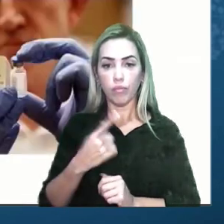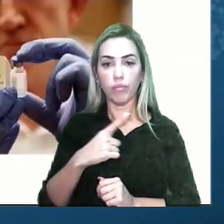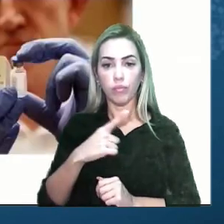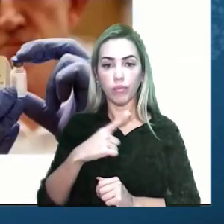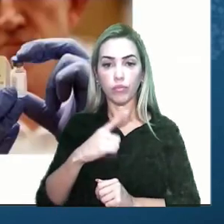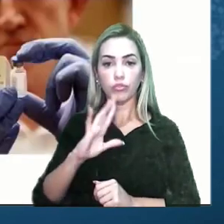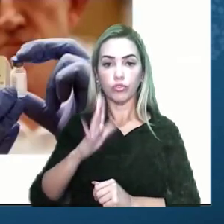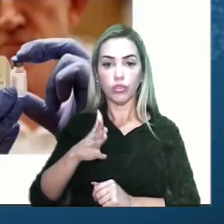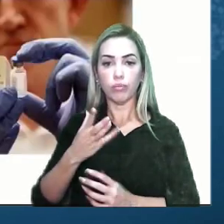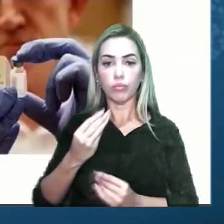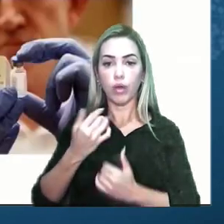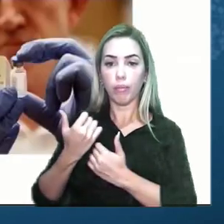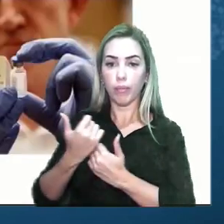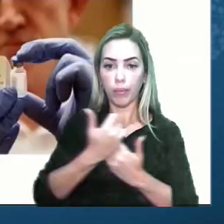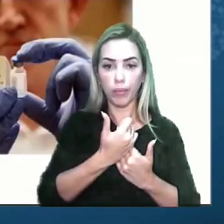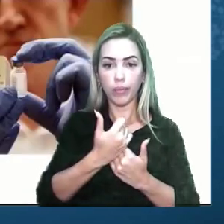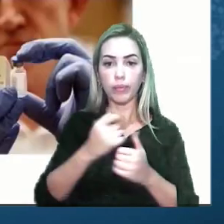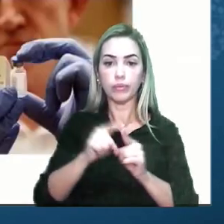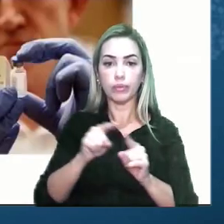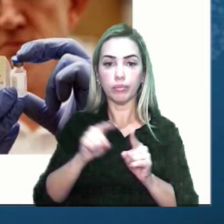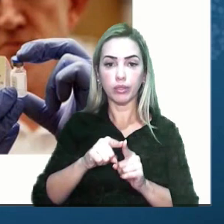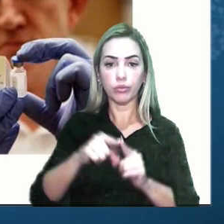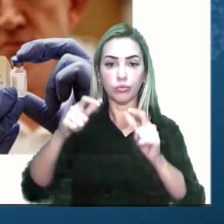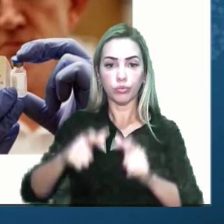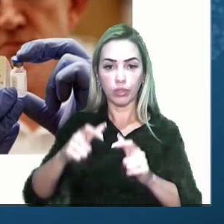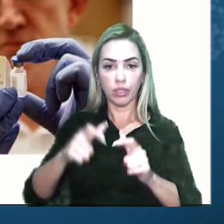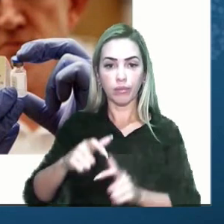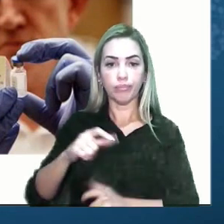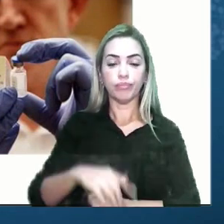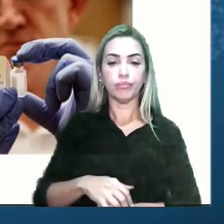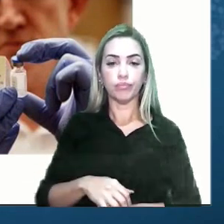nós tínhamos muito apoio do Wellcome Trust.